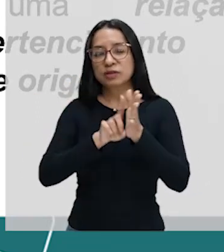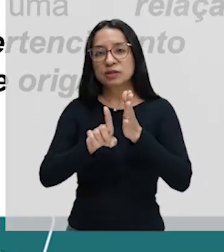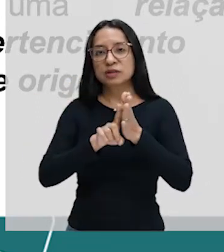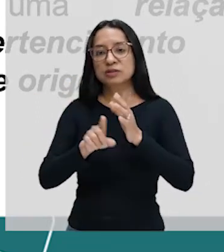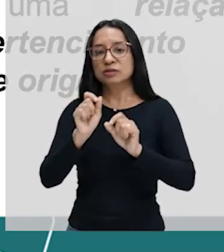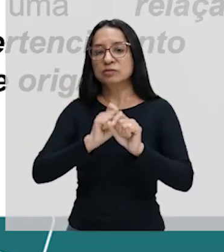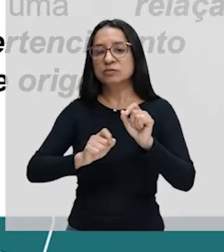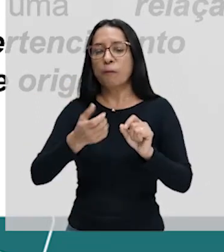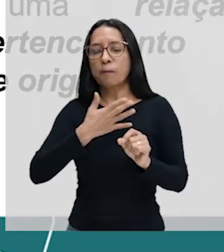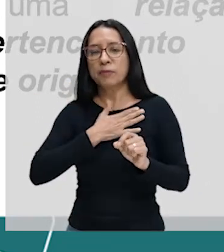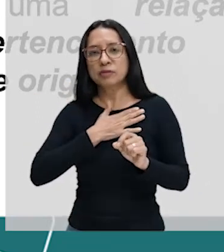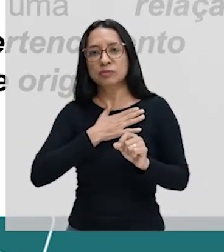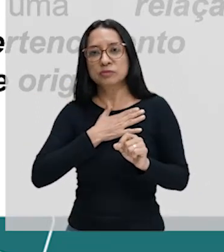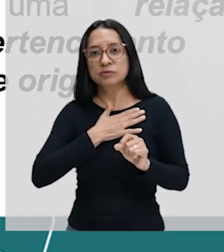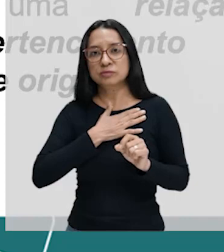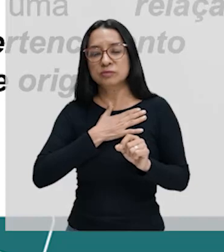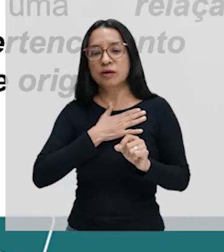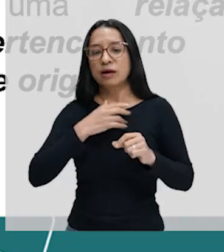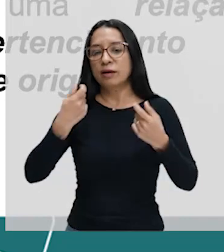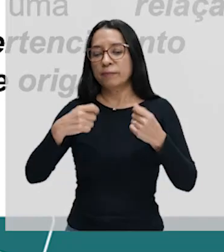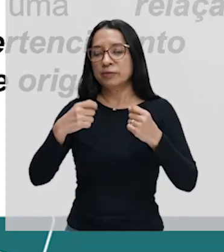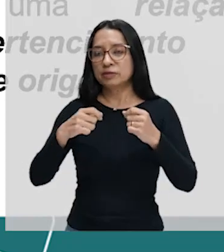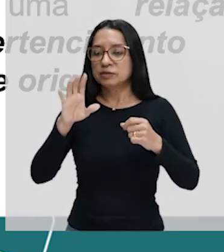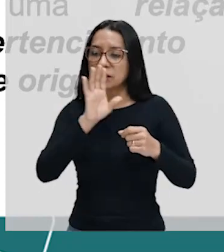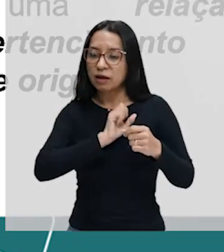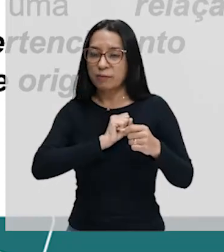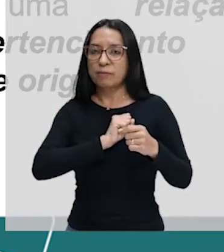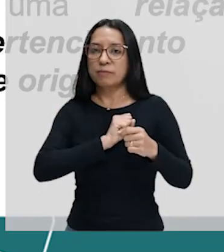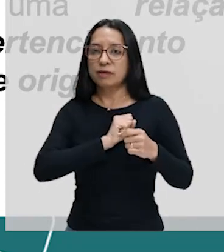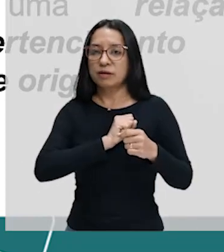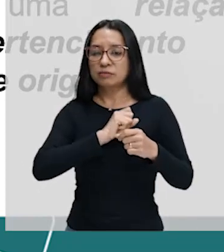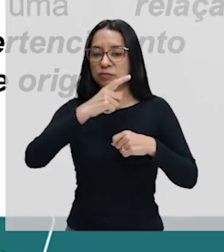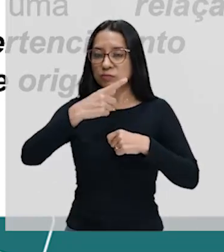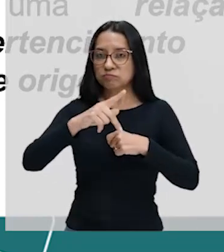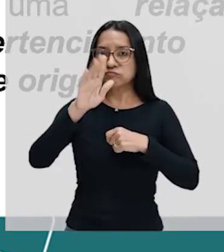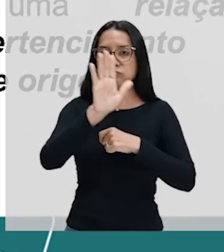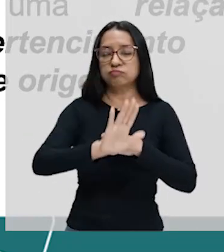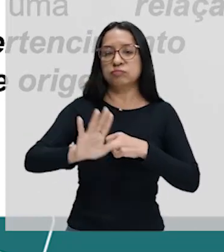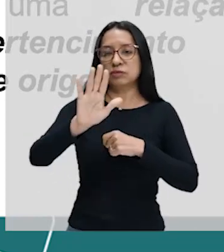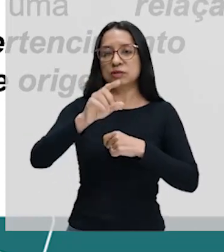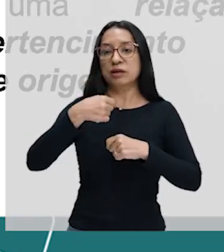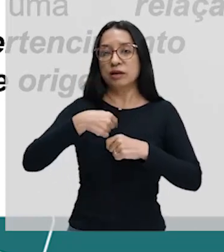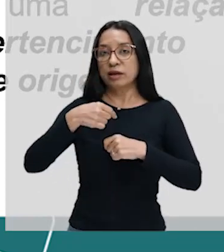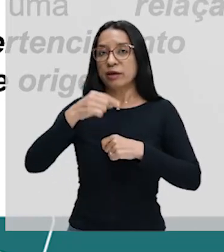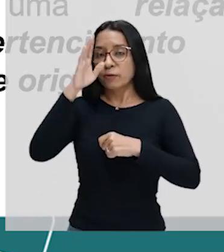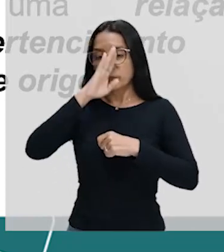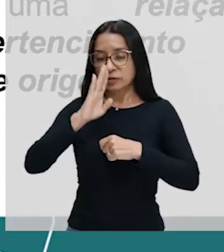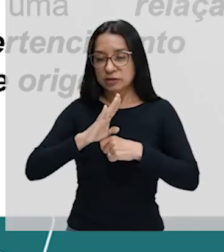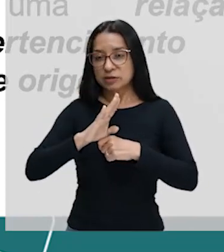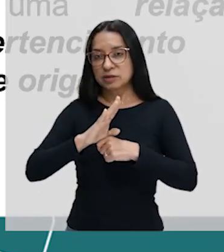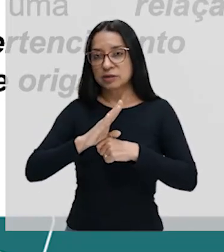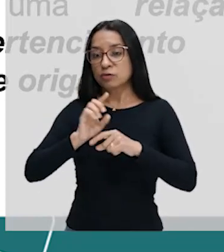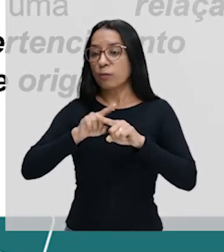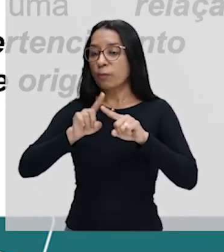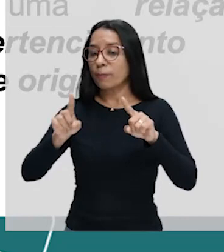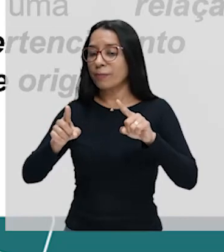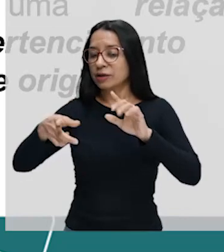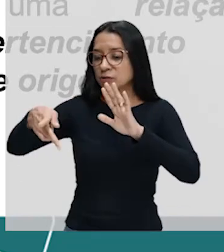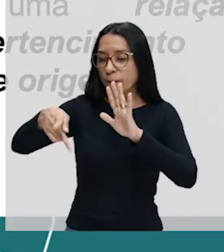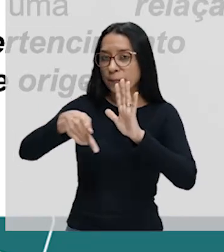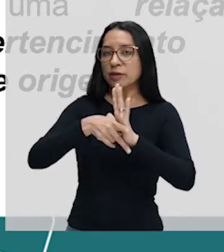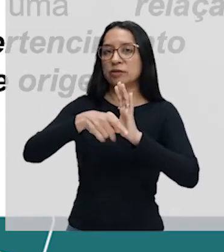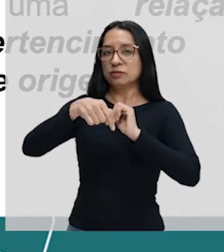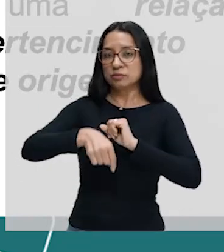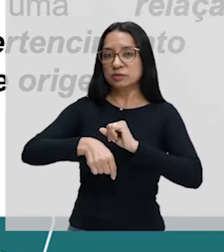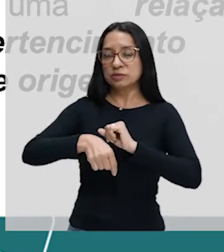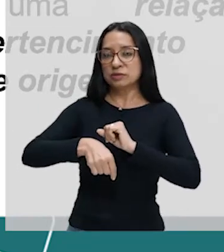do patriotismo, né? Ou seja, você precisa amar a sua pátria. Eu sou brasileiro, mas eu amo isso aqui, eu me identifico, eu me